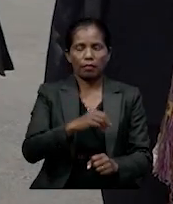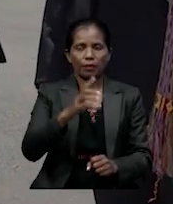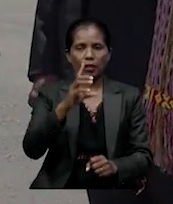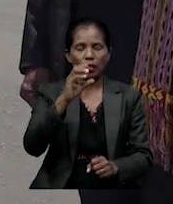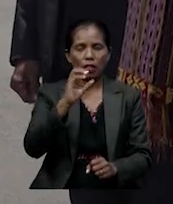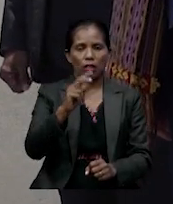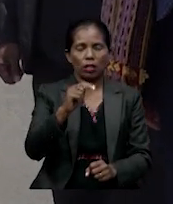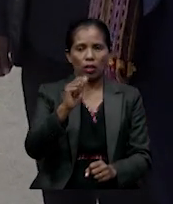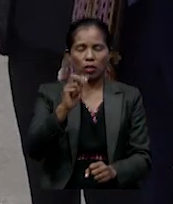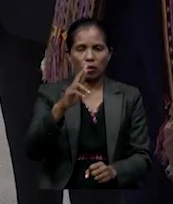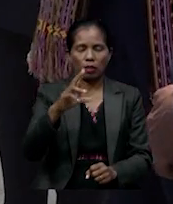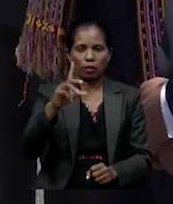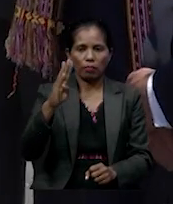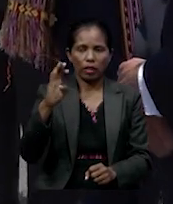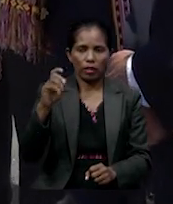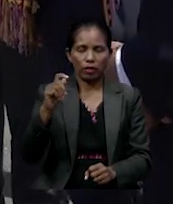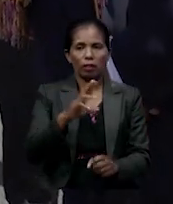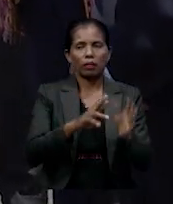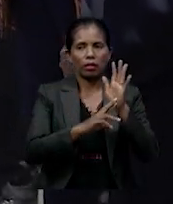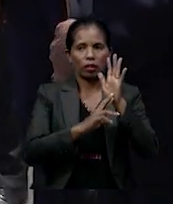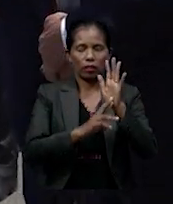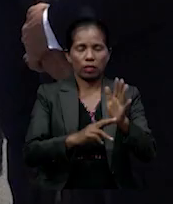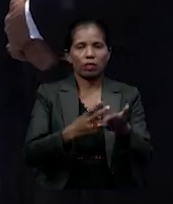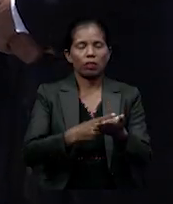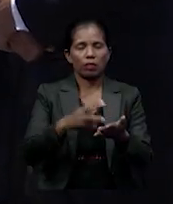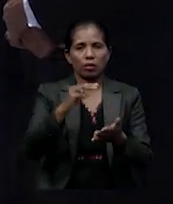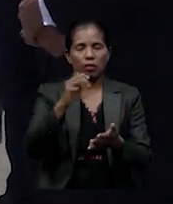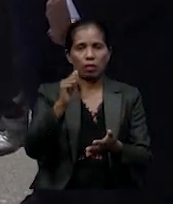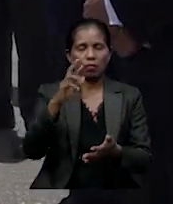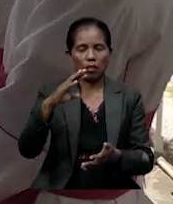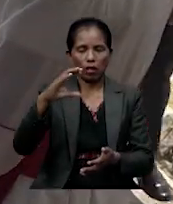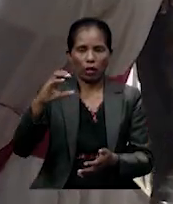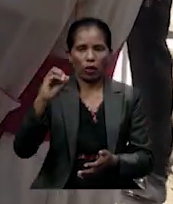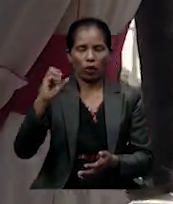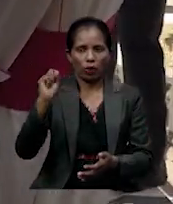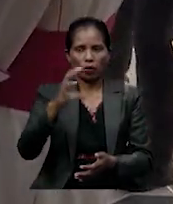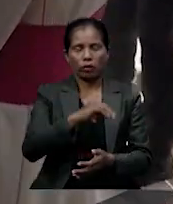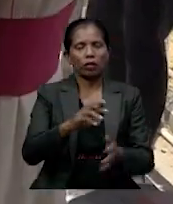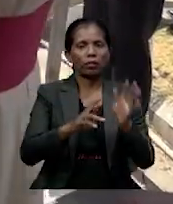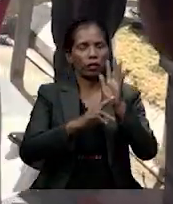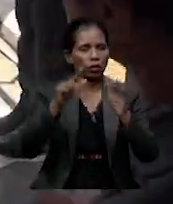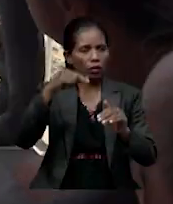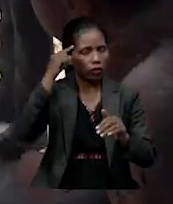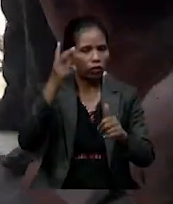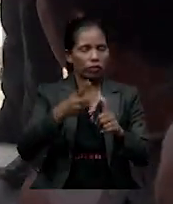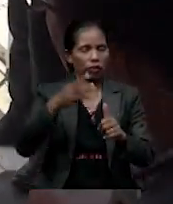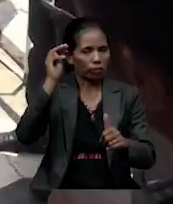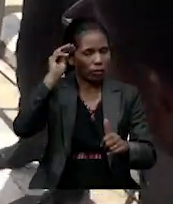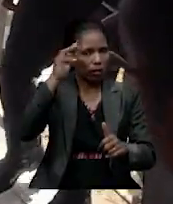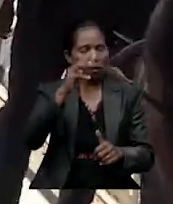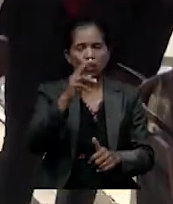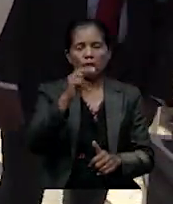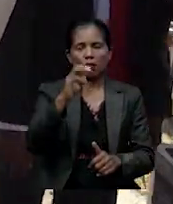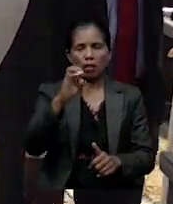Amaral, representante Santa Sé e Timor-Leste, Monsenhor Marcos Prisi, no representante Governo, Vice-Ministro Negócio Estrangeiro